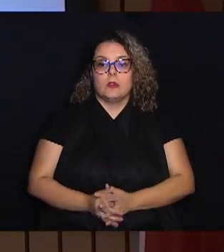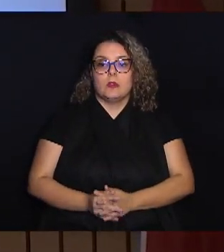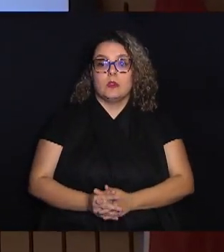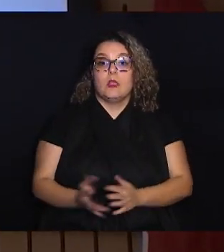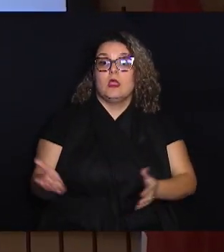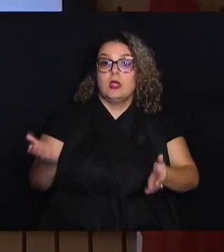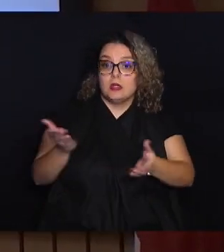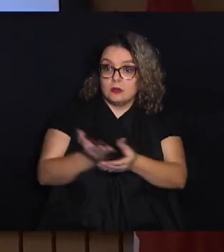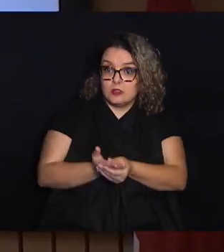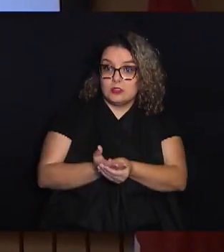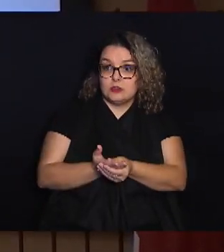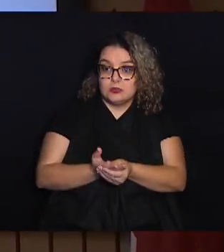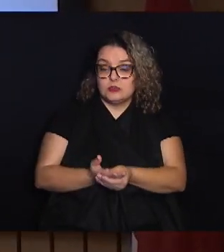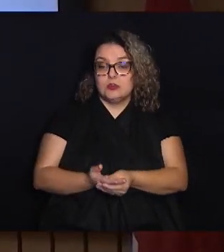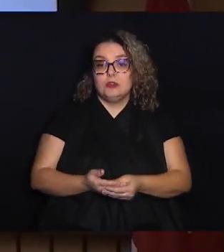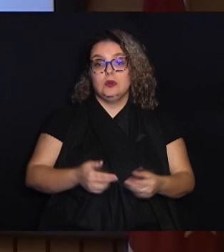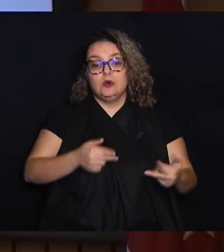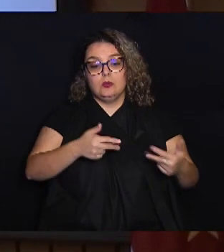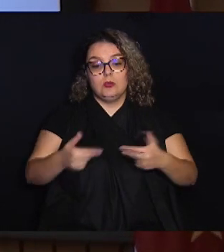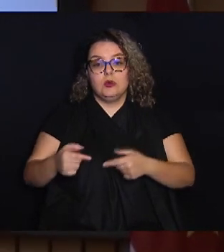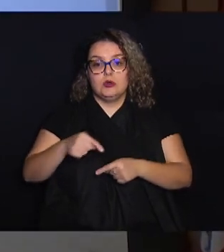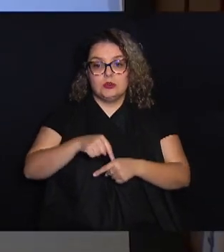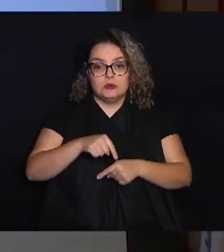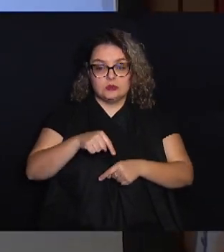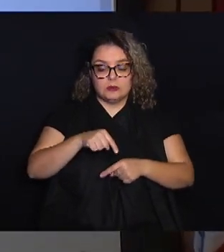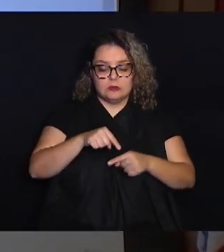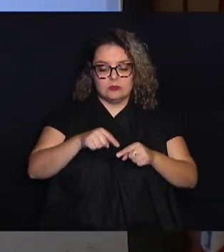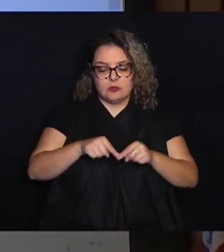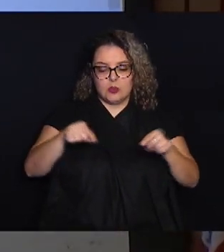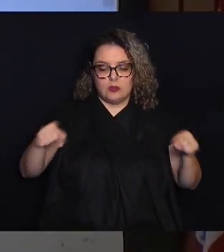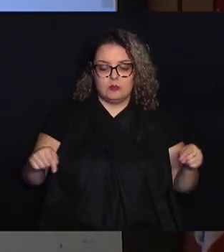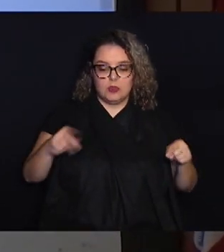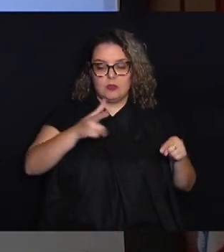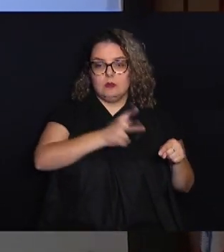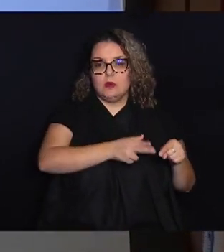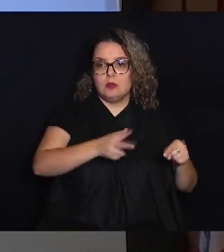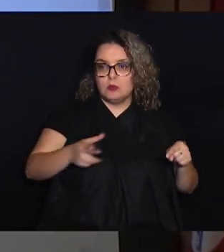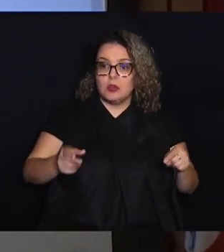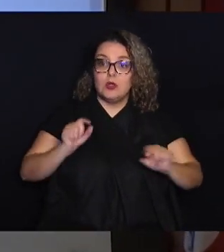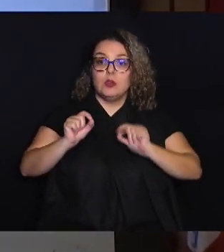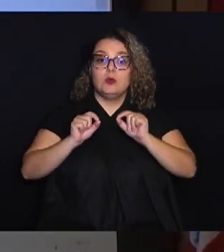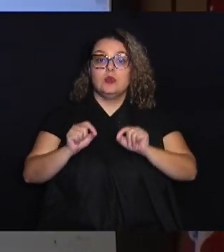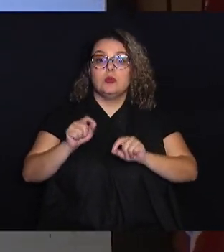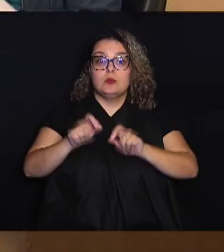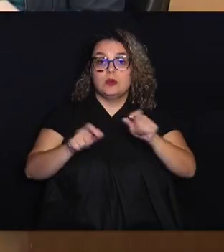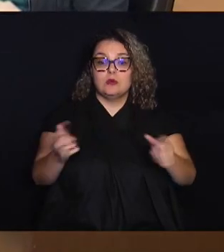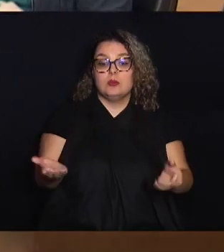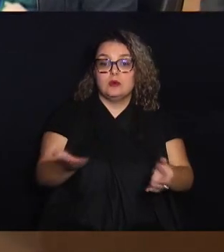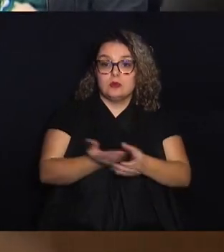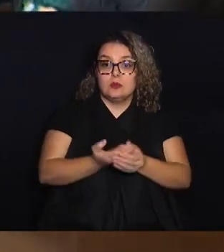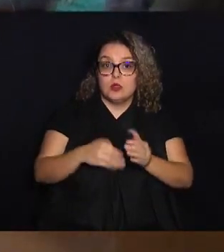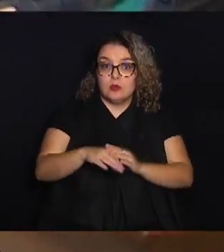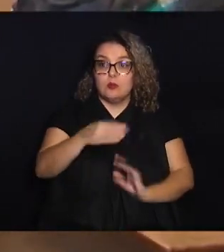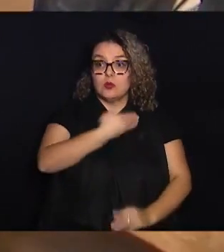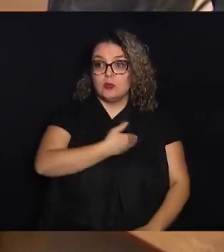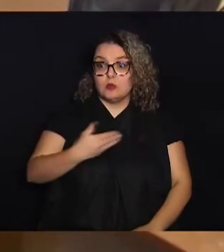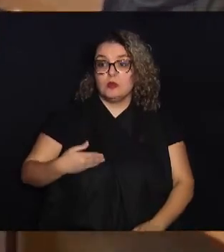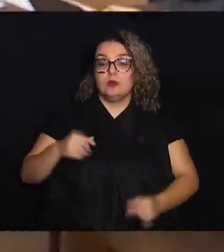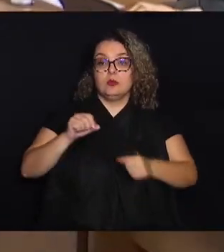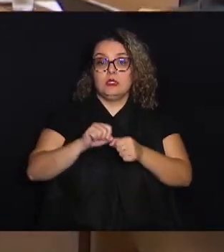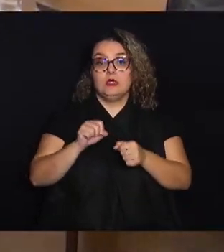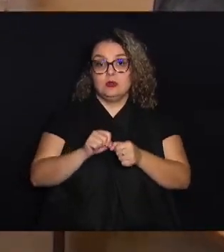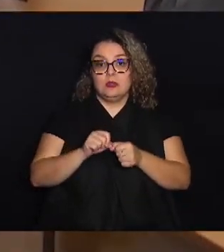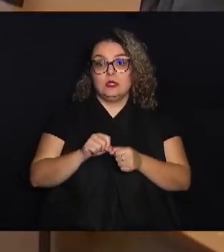arquivados, né, por ordem cronológica. E aí o que o pessoal do arquivo público aqui da Câmara fez? O pessoal